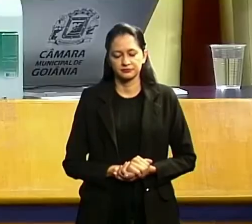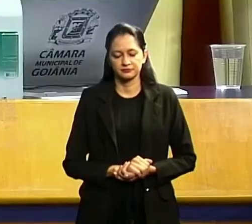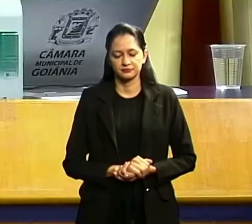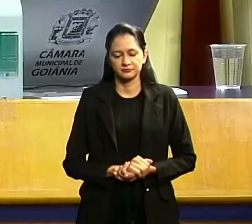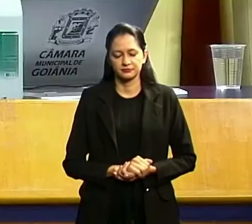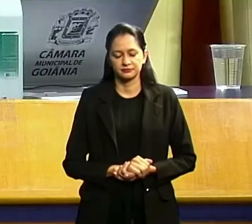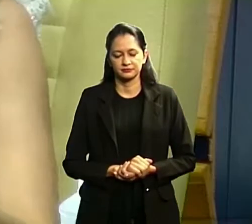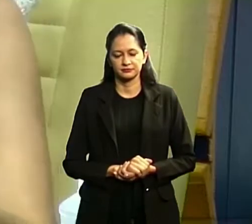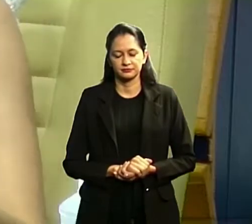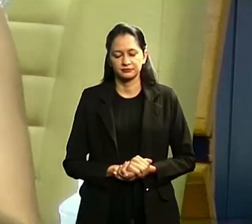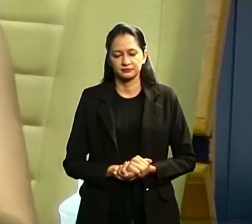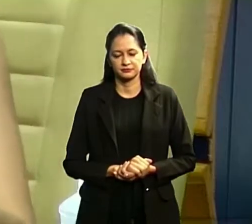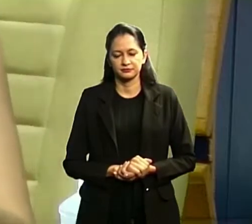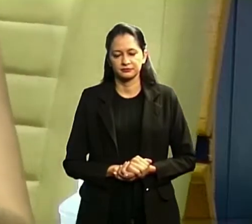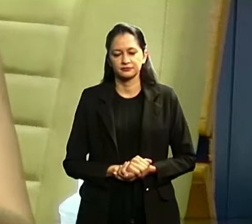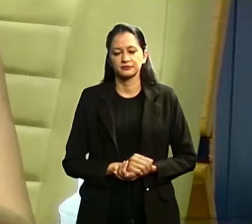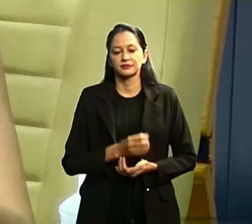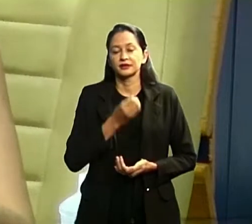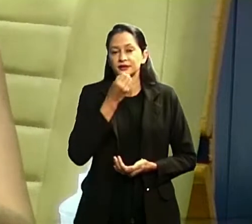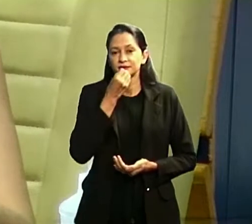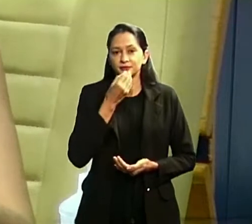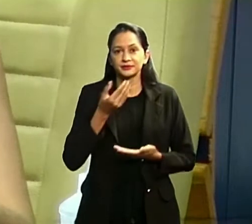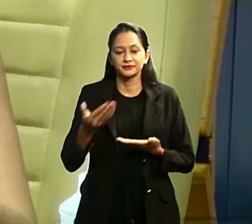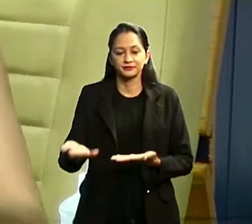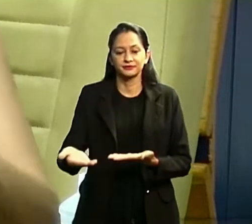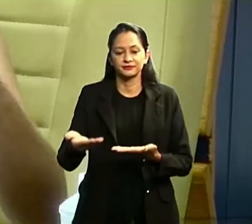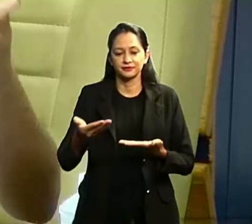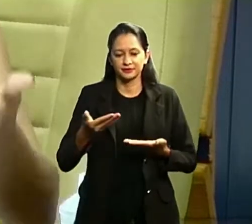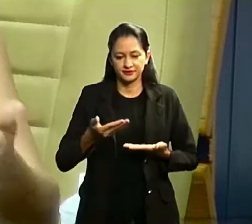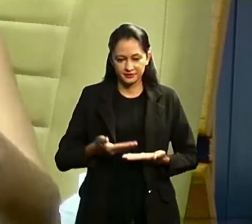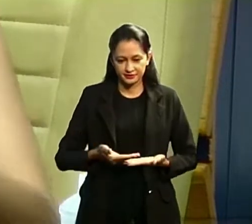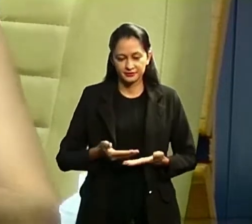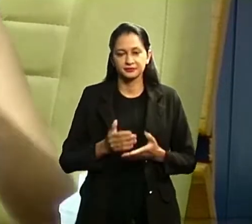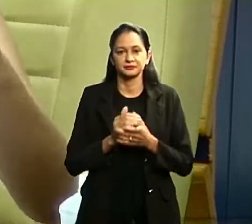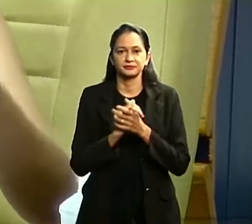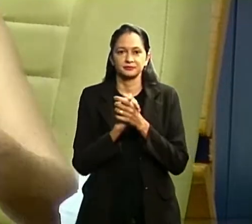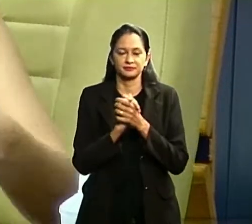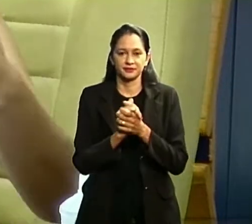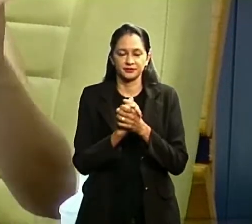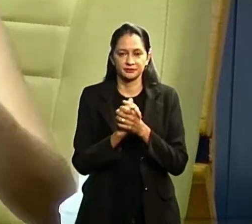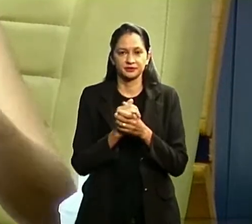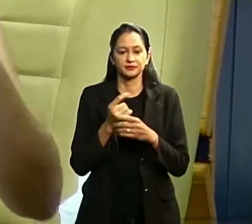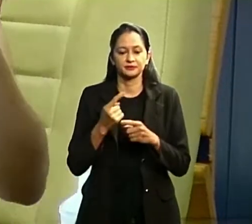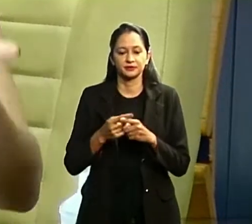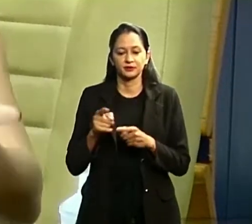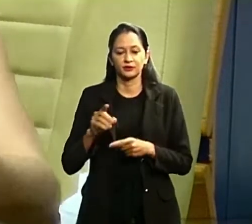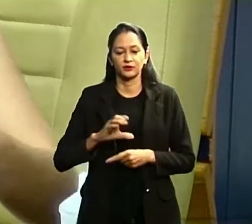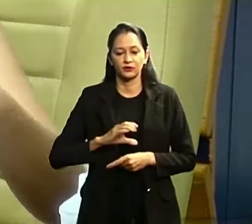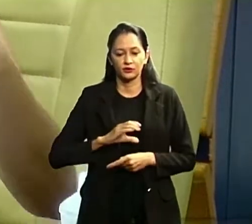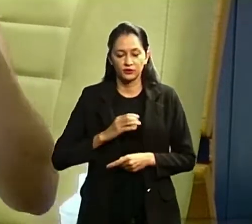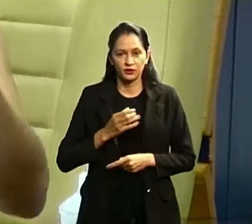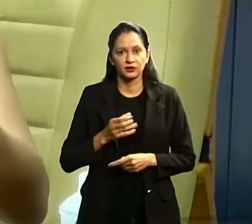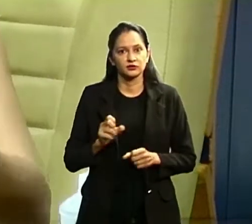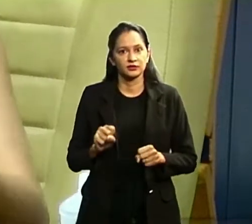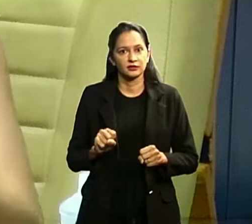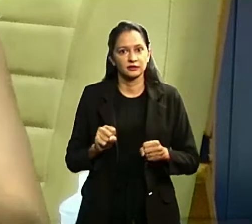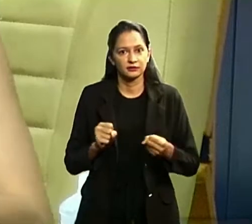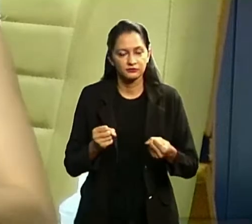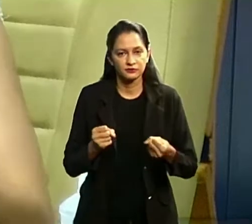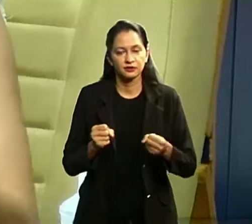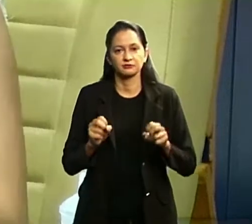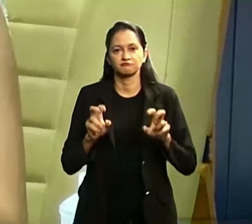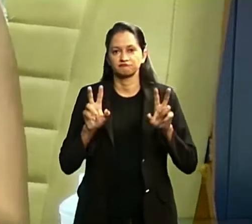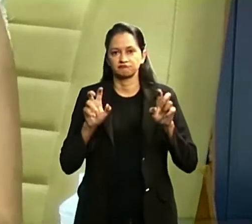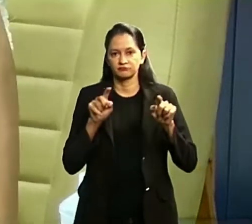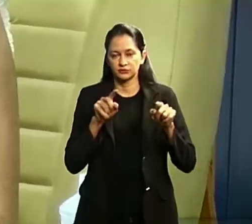vereadora, obrigado. Seja muito bem-vinda a essa Casa de Leis, Camila. Parabéns por ter coragem de vir aqui defender a sua pauta, o que você